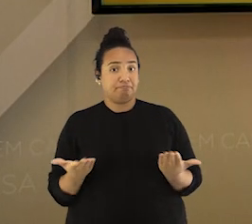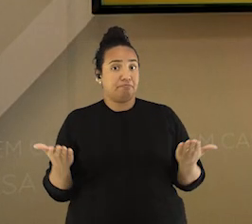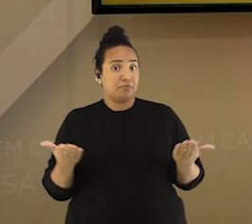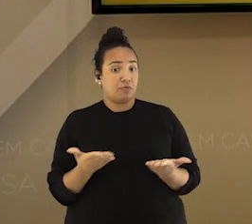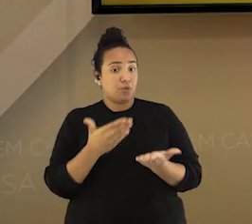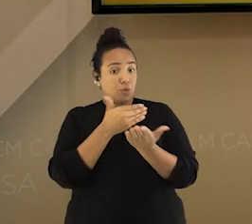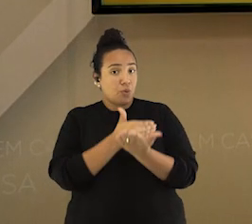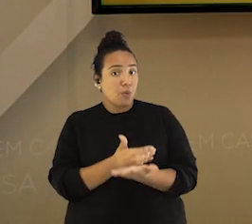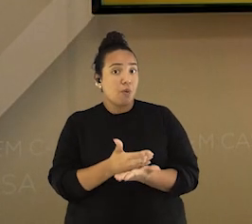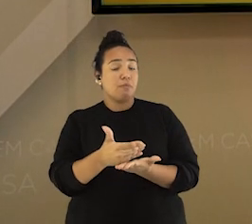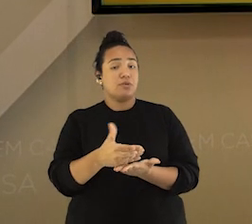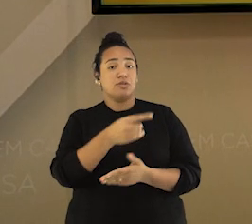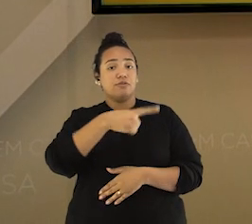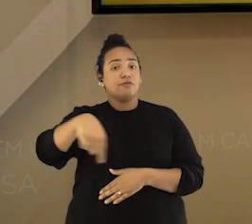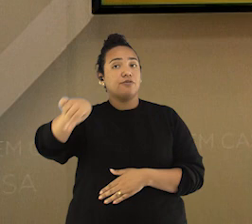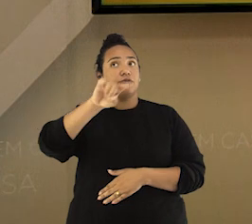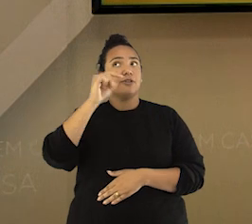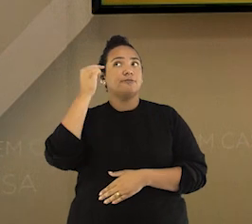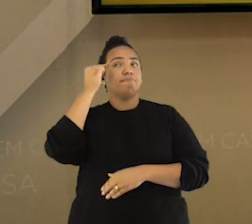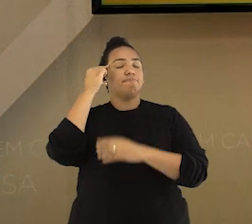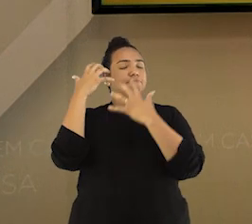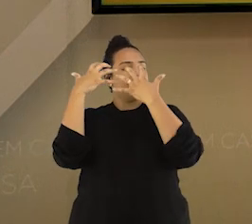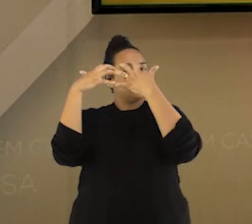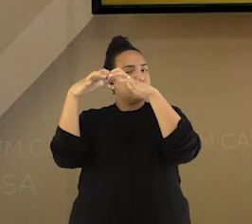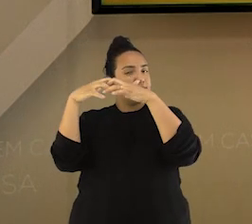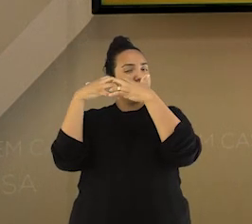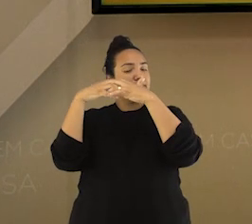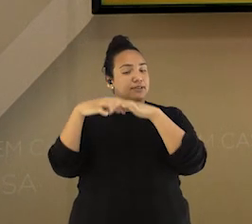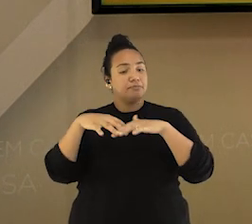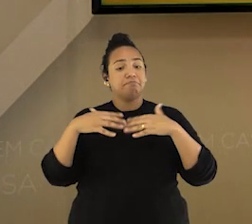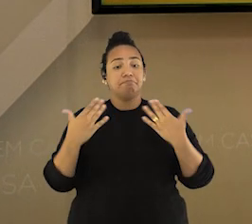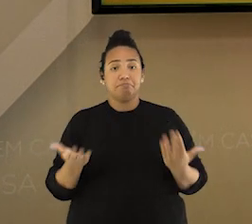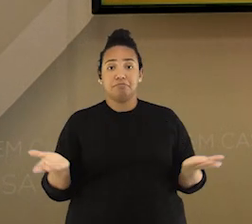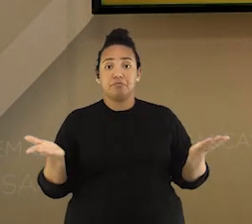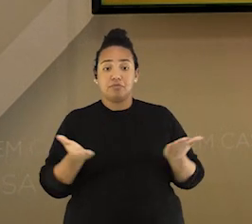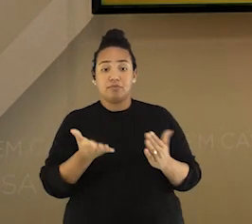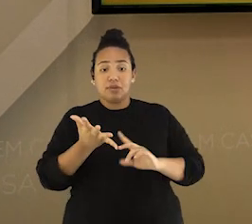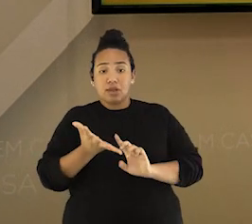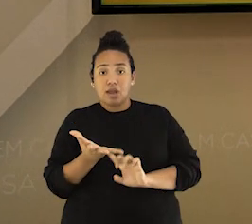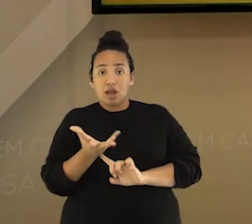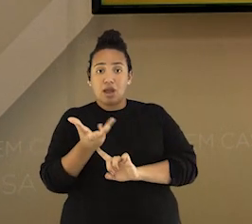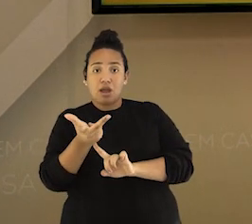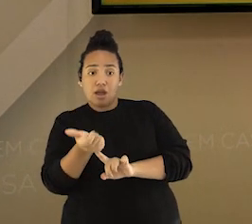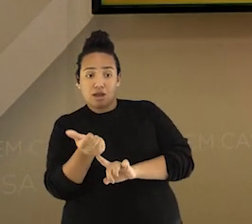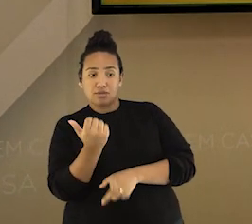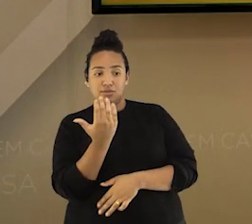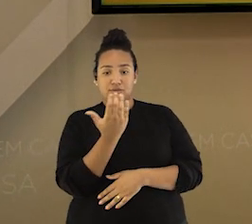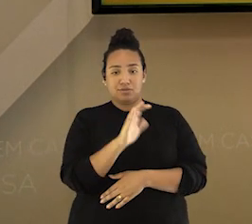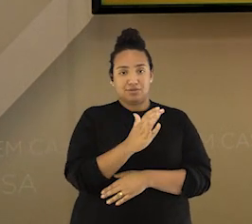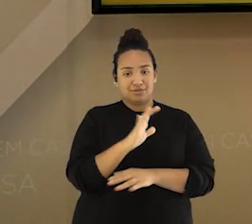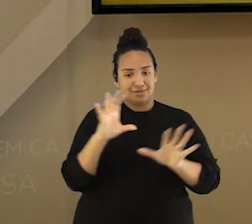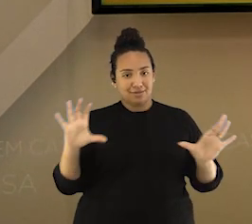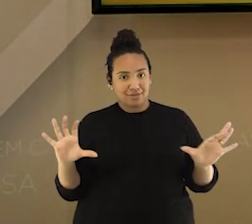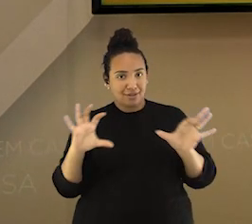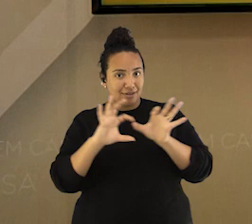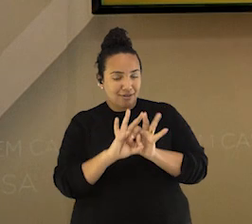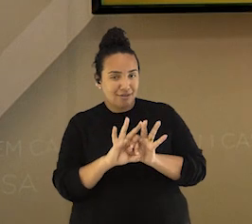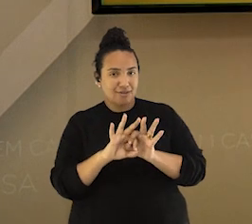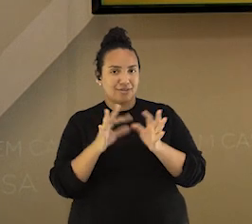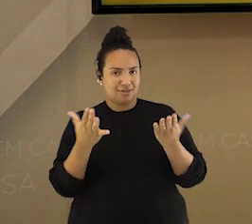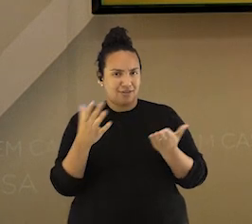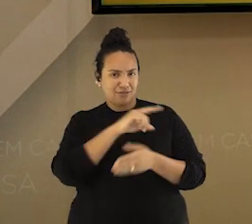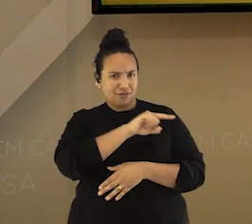seguinte reflexão. Cada vez mais a arte vem se aproximando da ciência. Vocês sabiam dessa